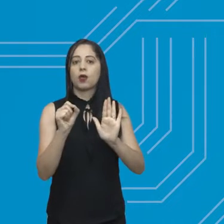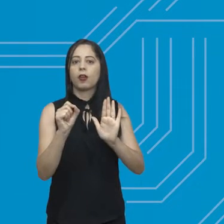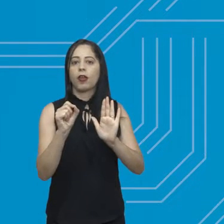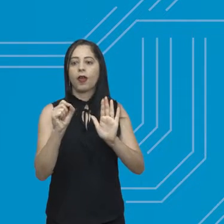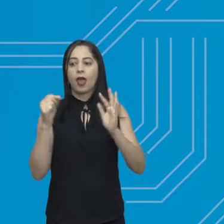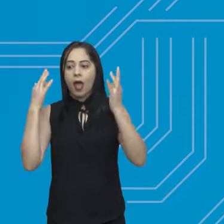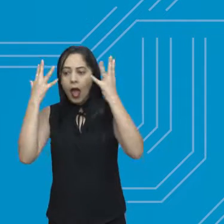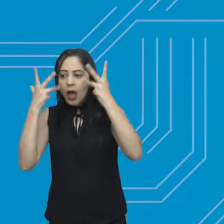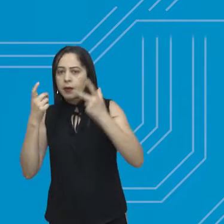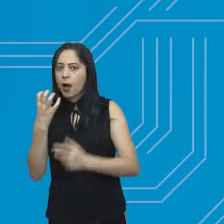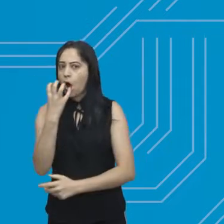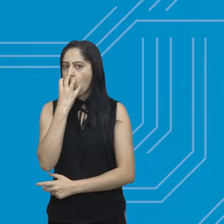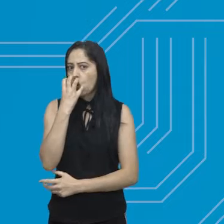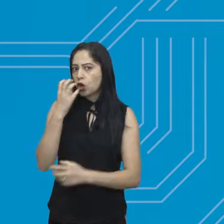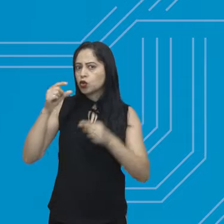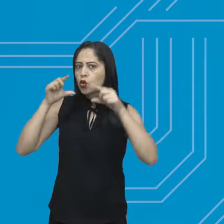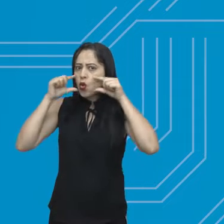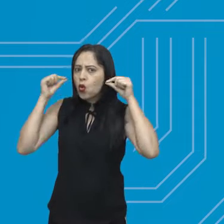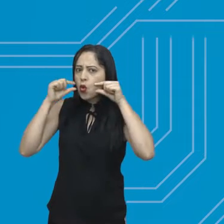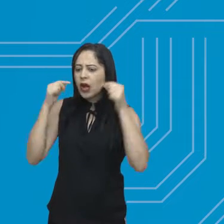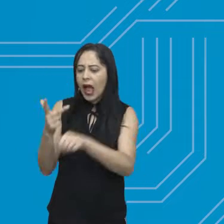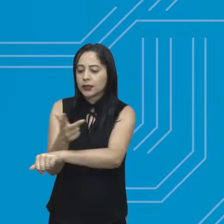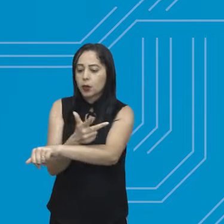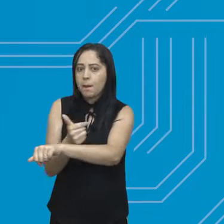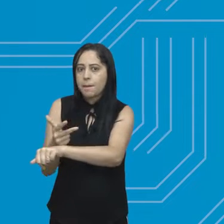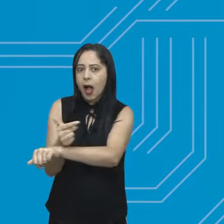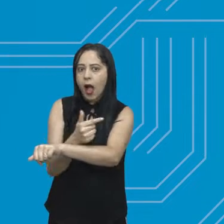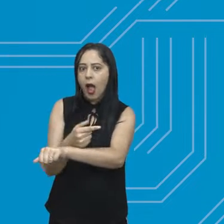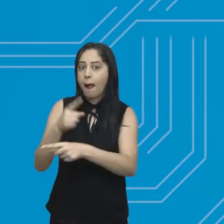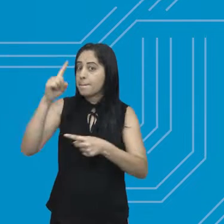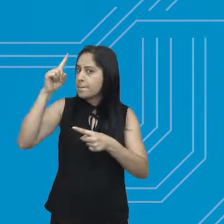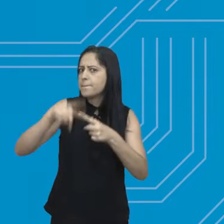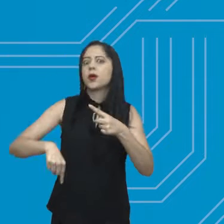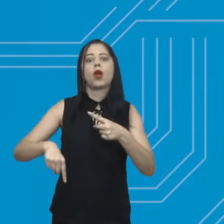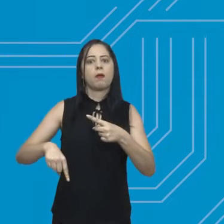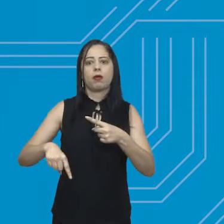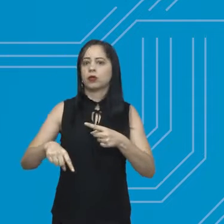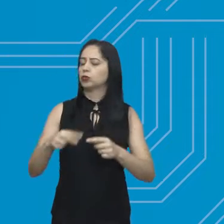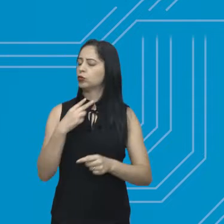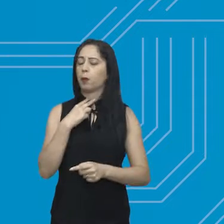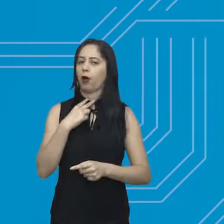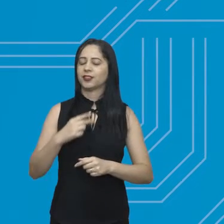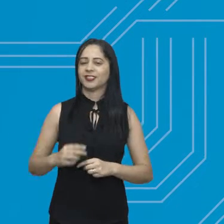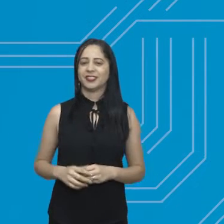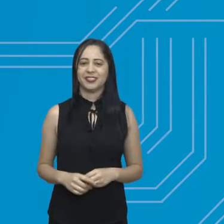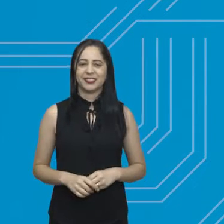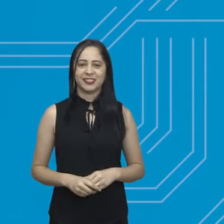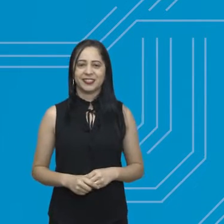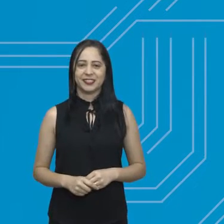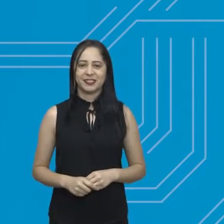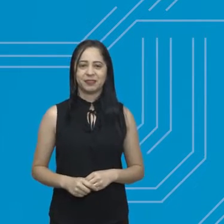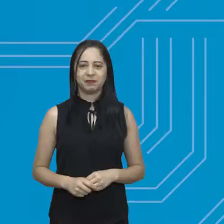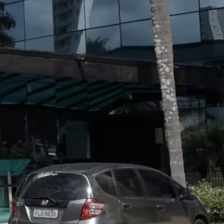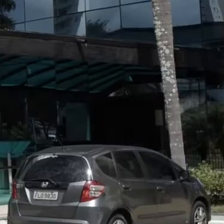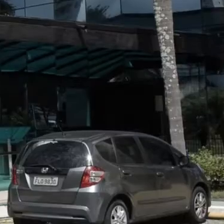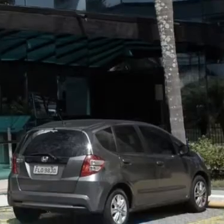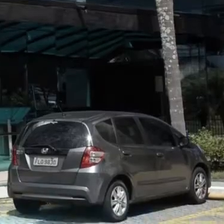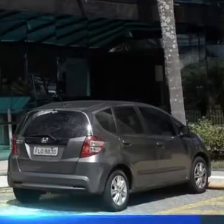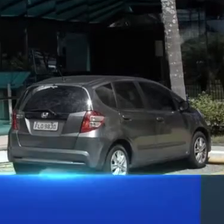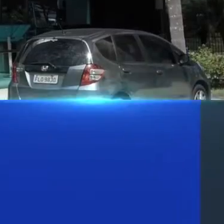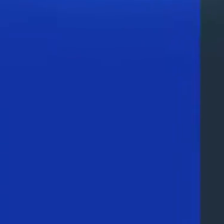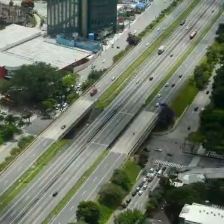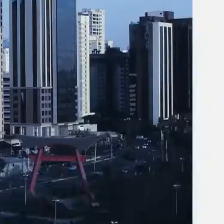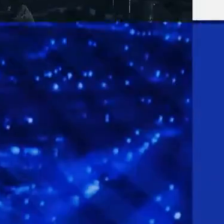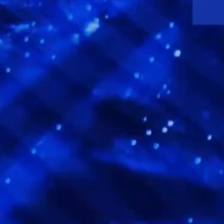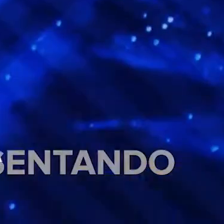lei que proíbe aqui na cidade a aplicação de piercings e realização de tatuagens em animais de estimação. É daqui a pouco.